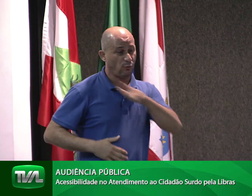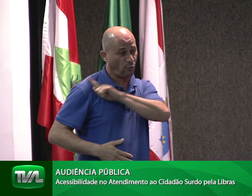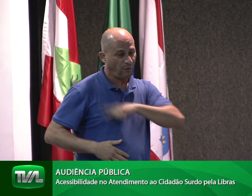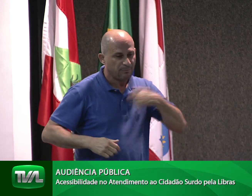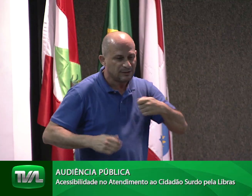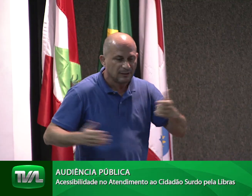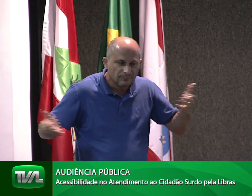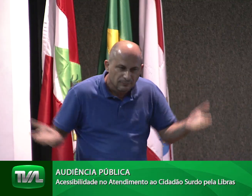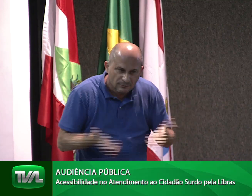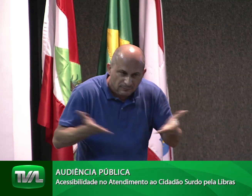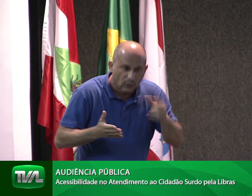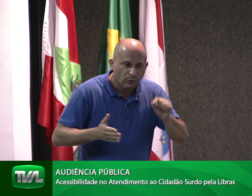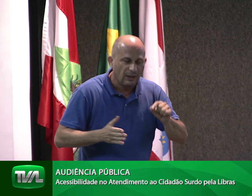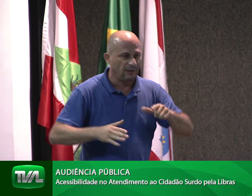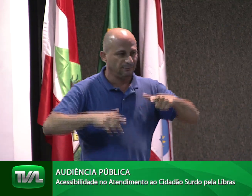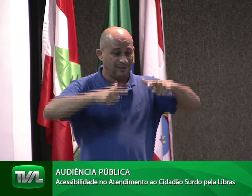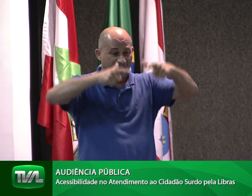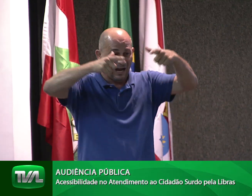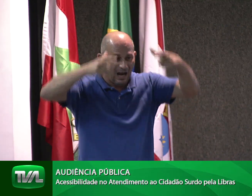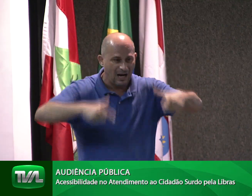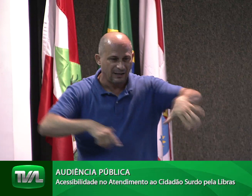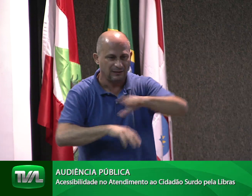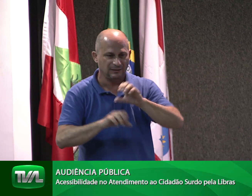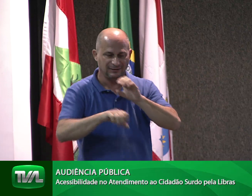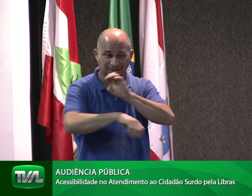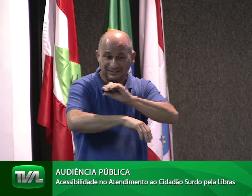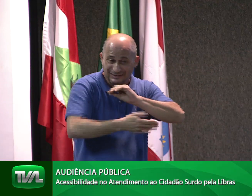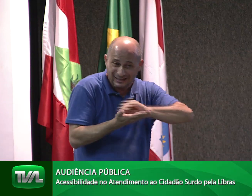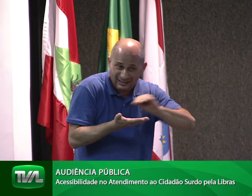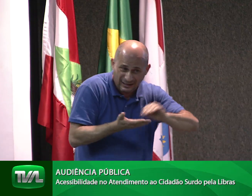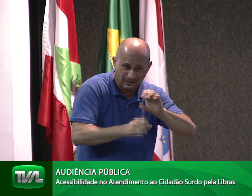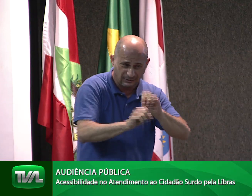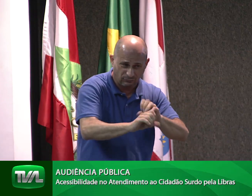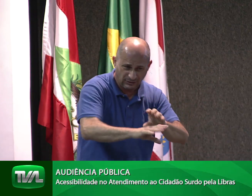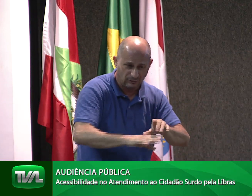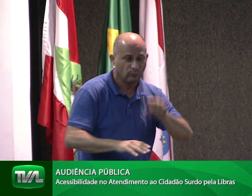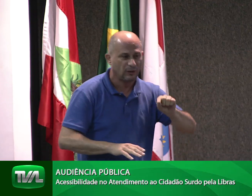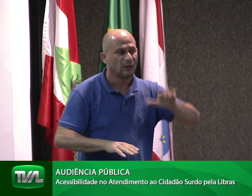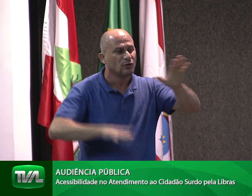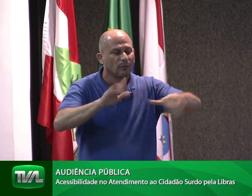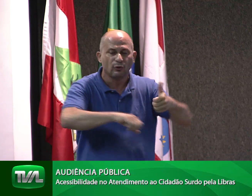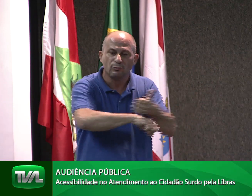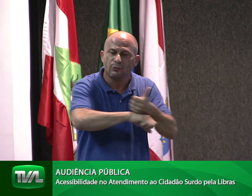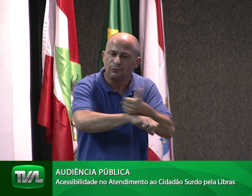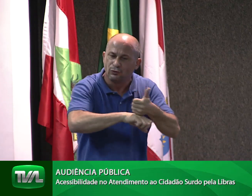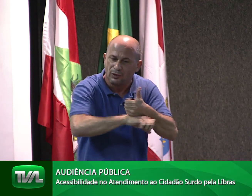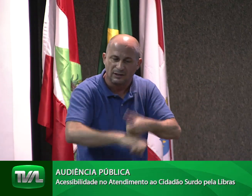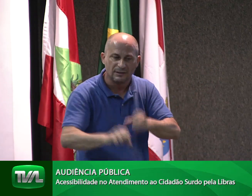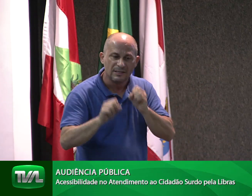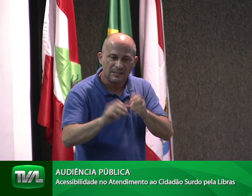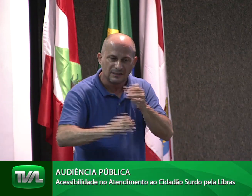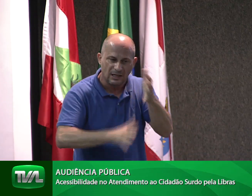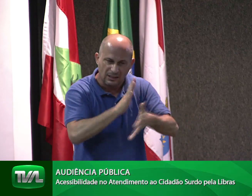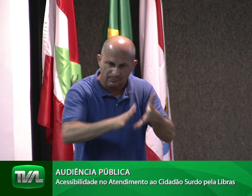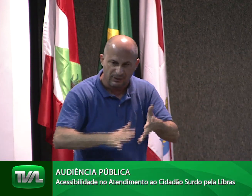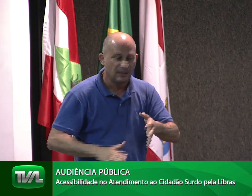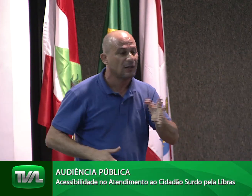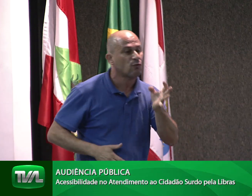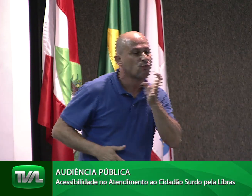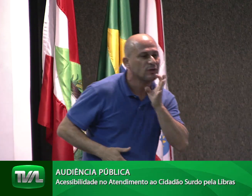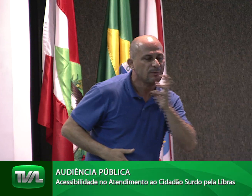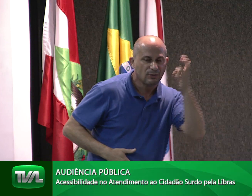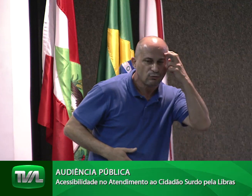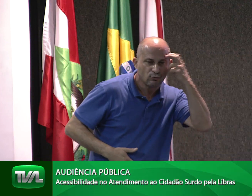consegue se concentrar. É totalmente prejudicial. Então, a gente precisa ter um espaço. A Secretaria de Educação tem esse papel